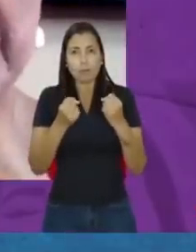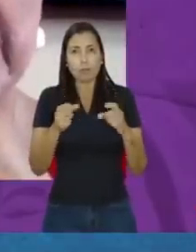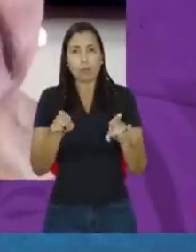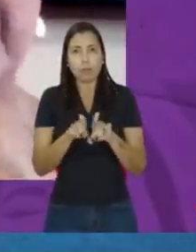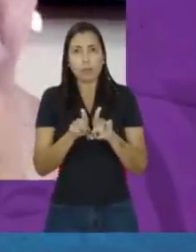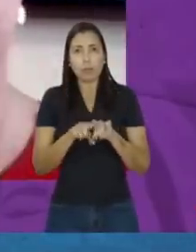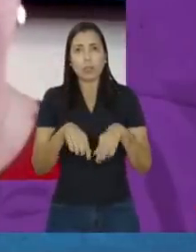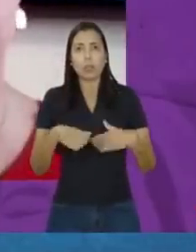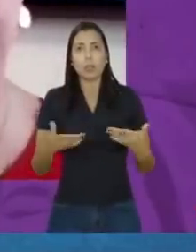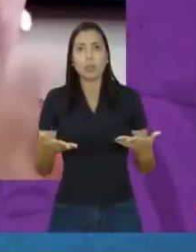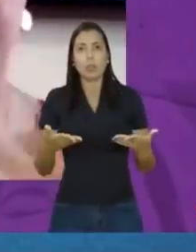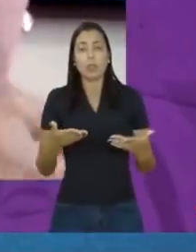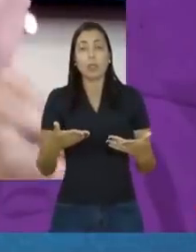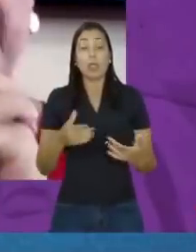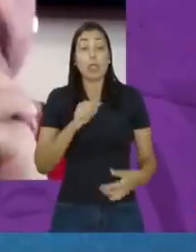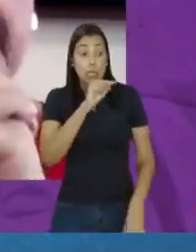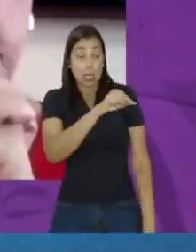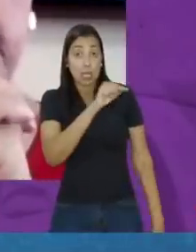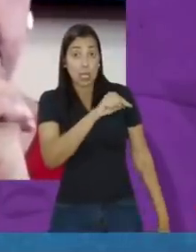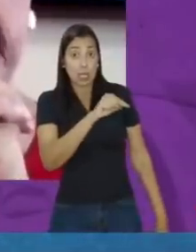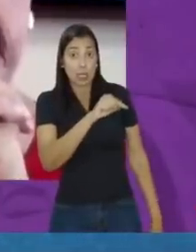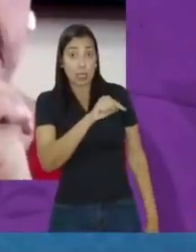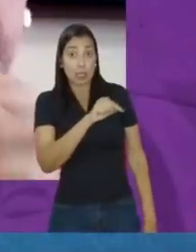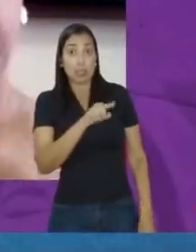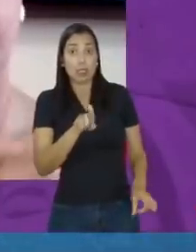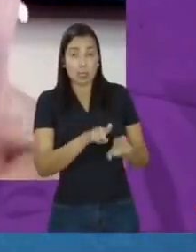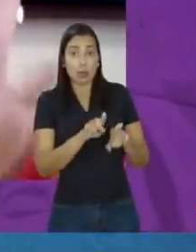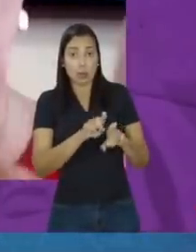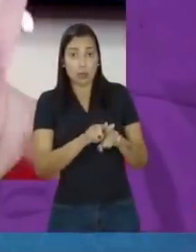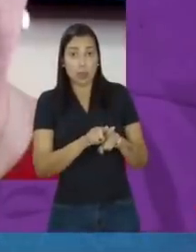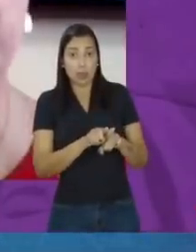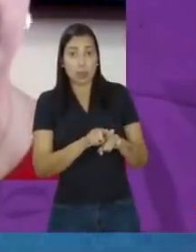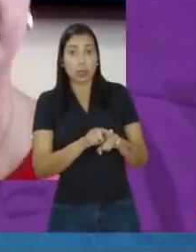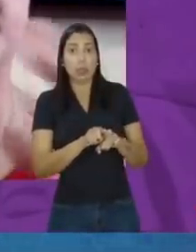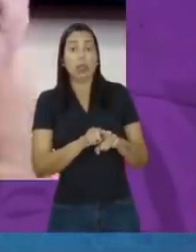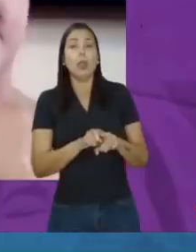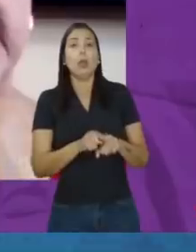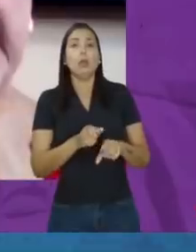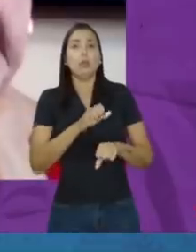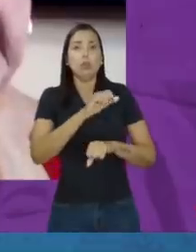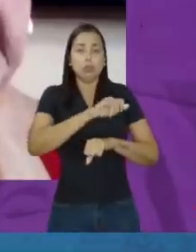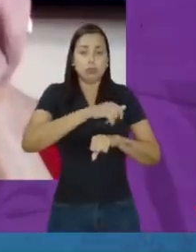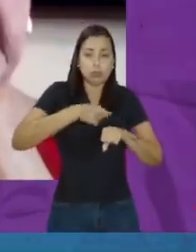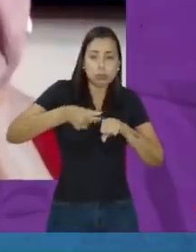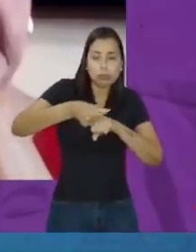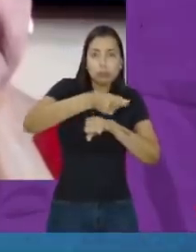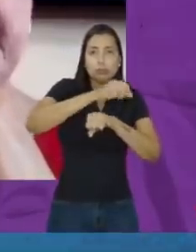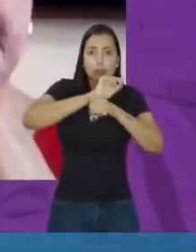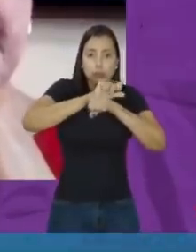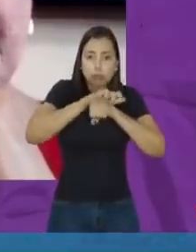neoliberalismo. E no caso dele, neofascismo também, né? Um componente grande.